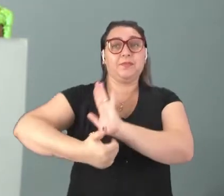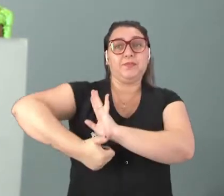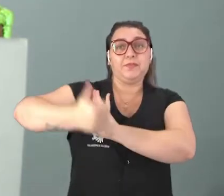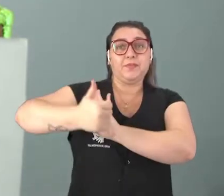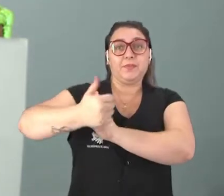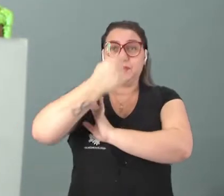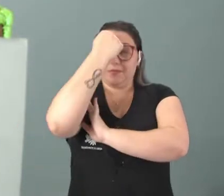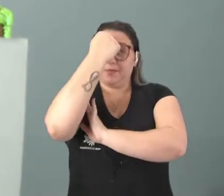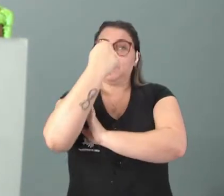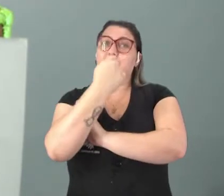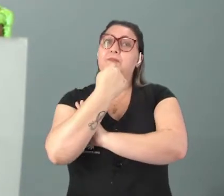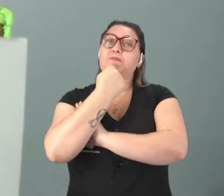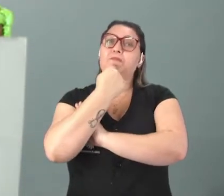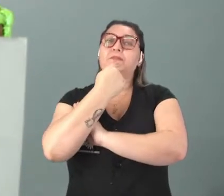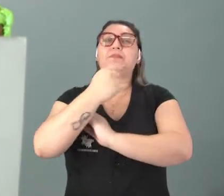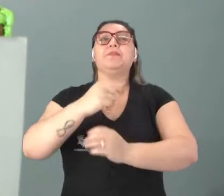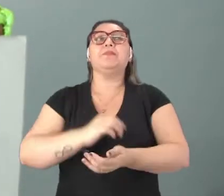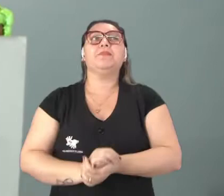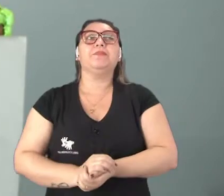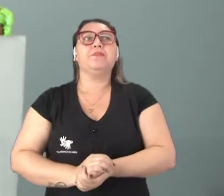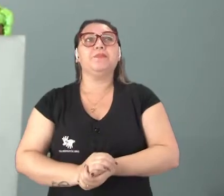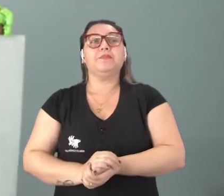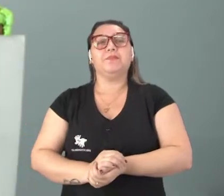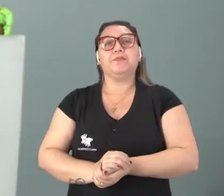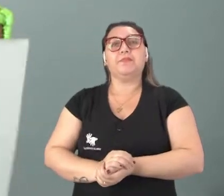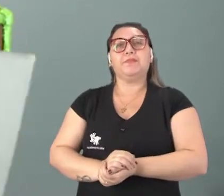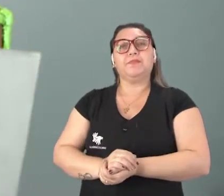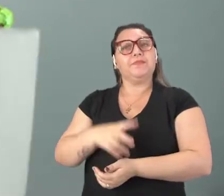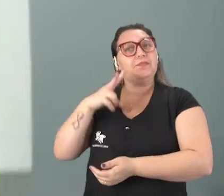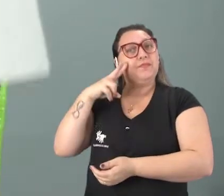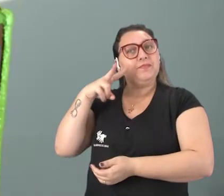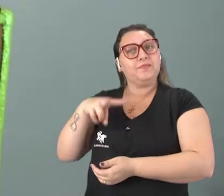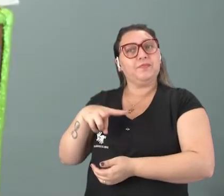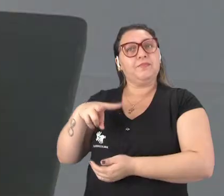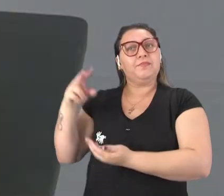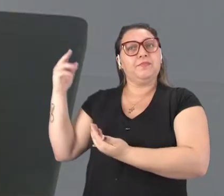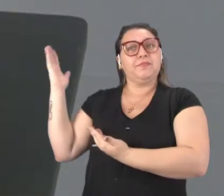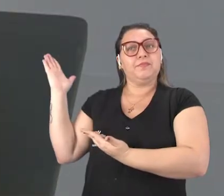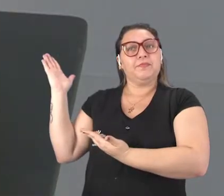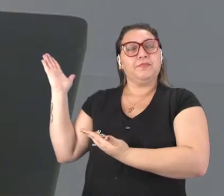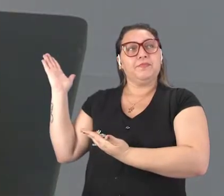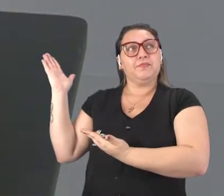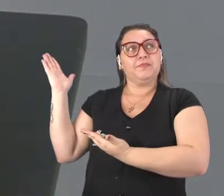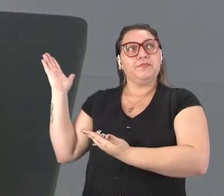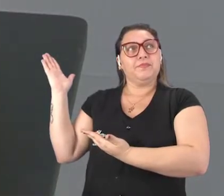uma imagem. Observem aqui.